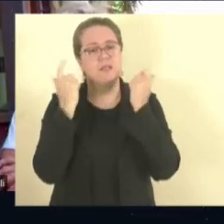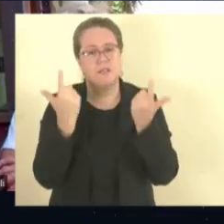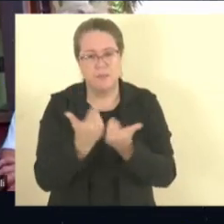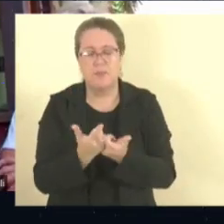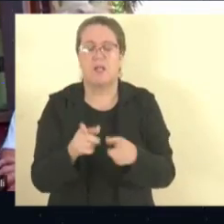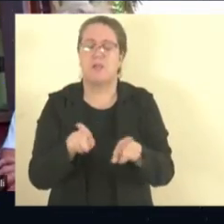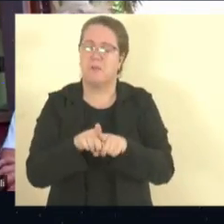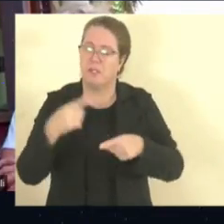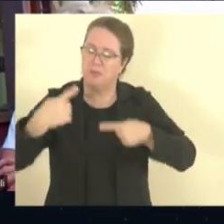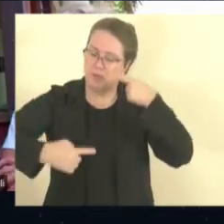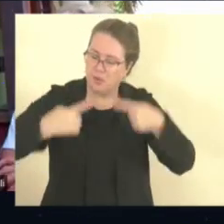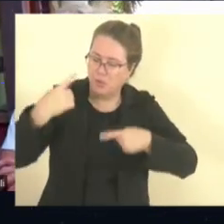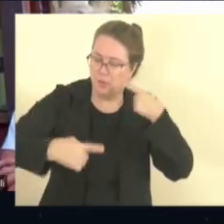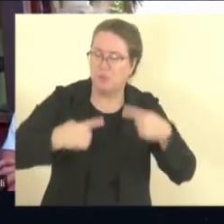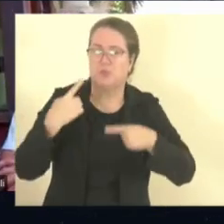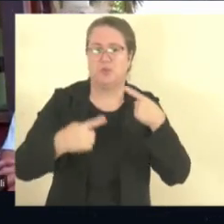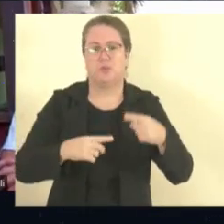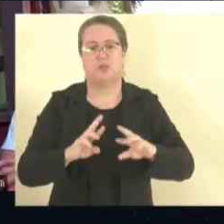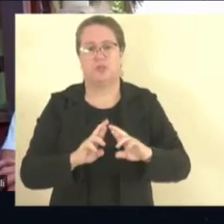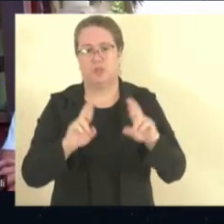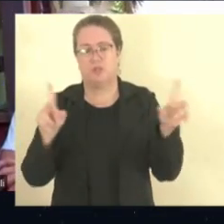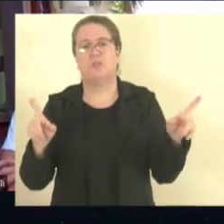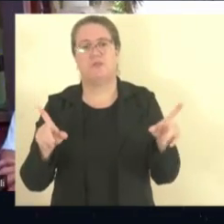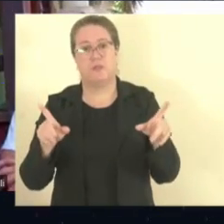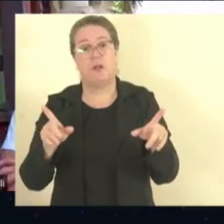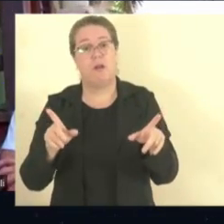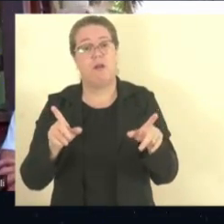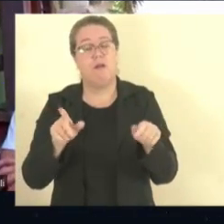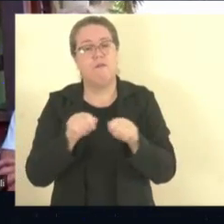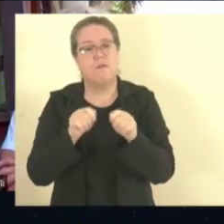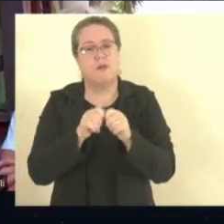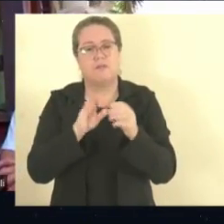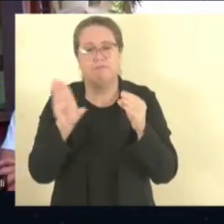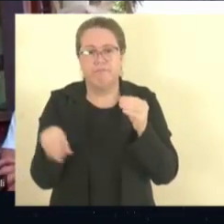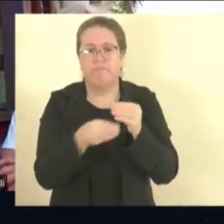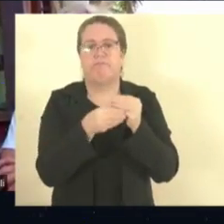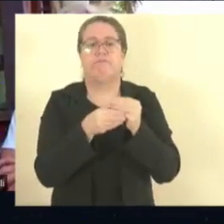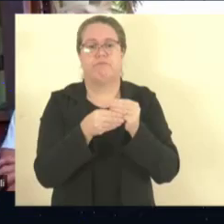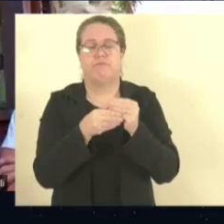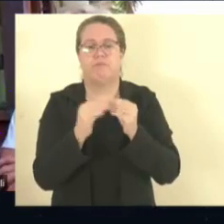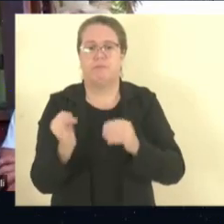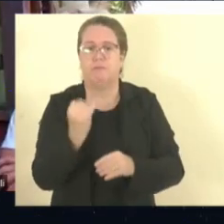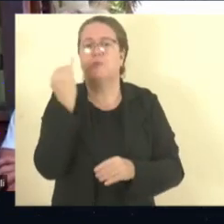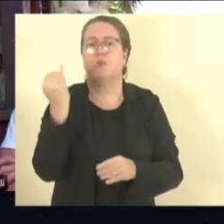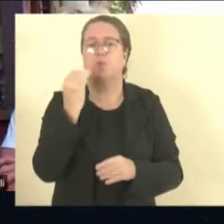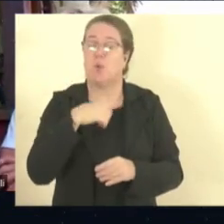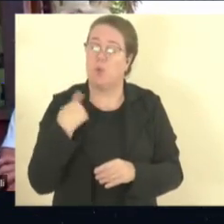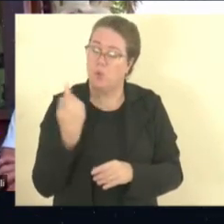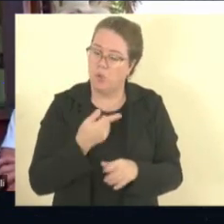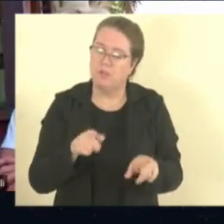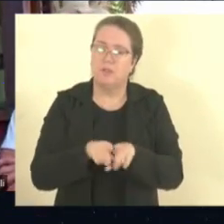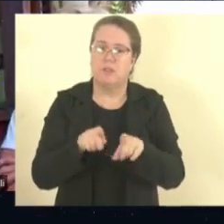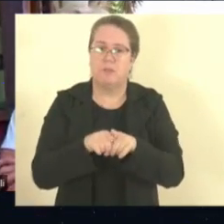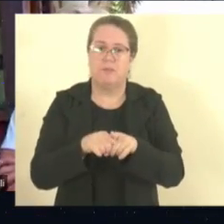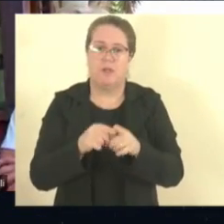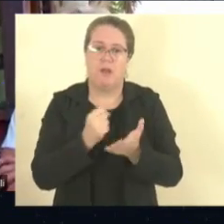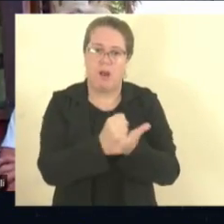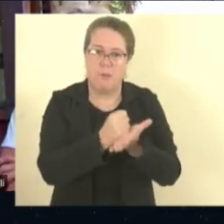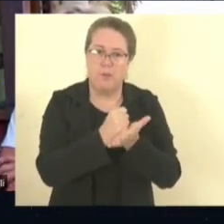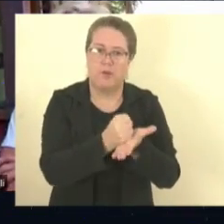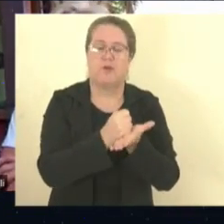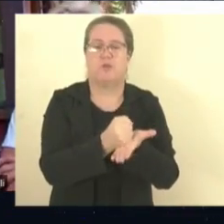discutir a LDO e o PPA, fazer emendas relevantes. Então nós também nessa casa estamos contribuindo muito para essa gestão